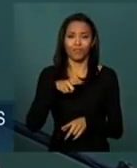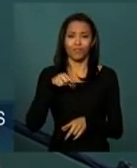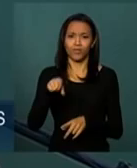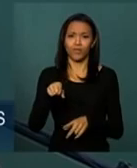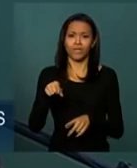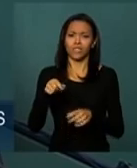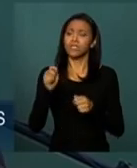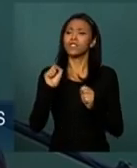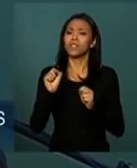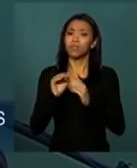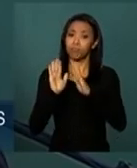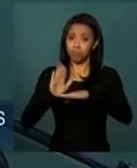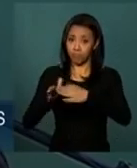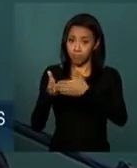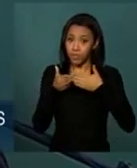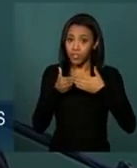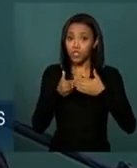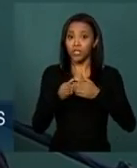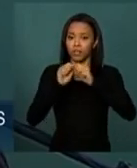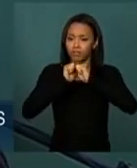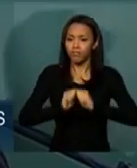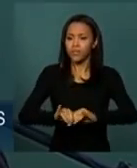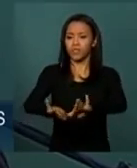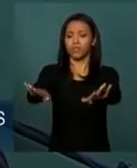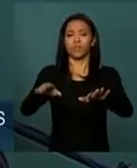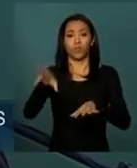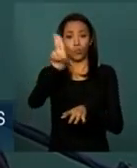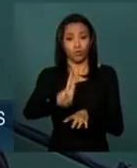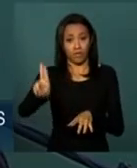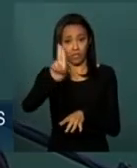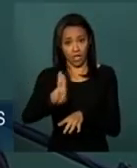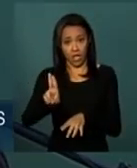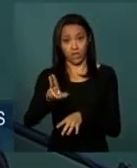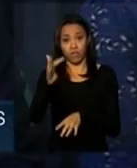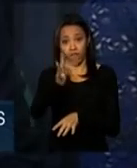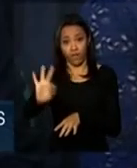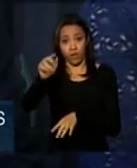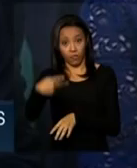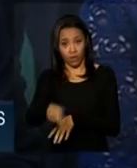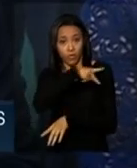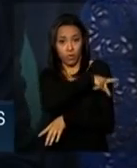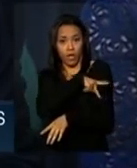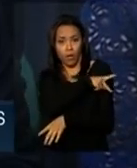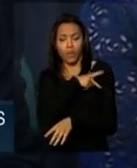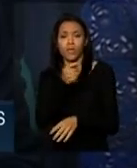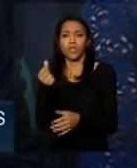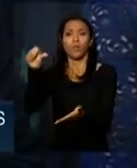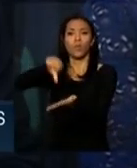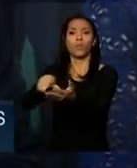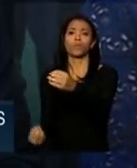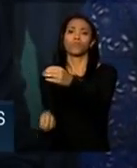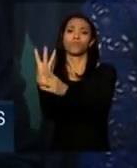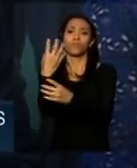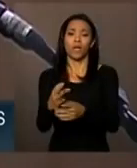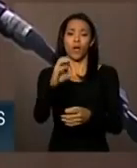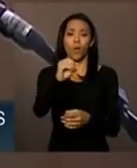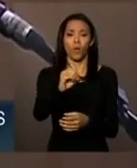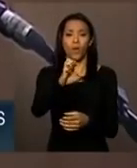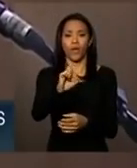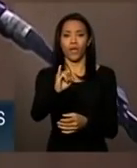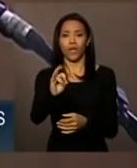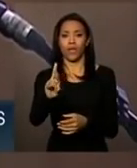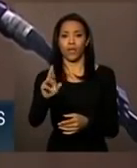uma expansão do campus da Universidade Federal do Piauí, para que tenhamos um campus na cidade de Oeiras, para que assim